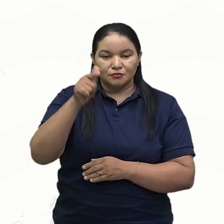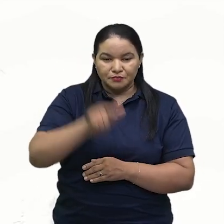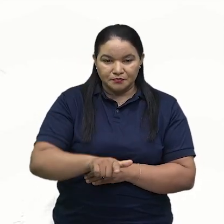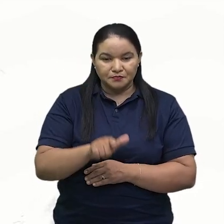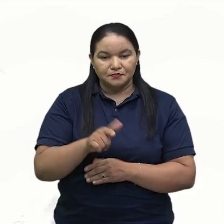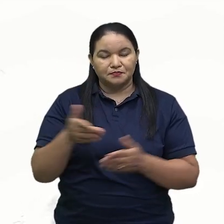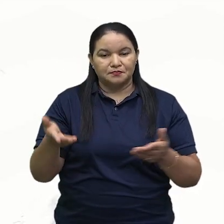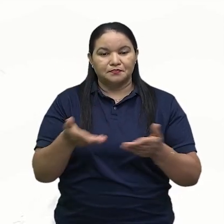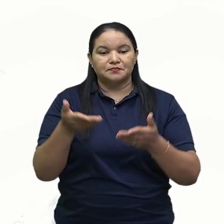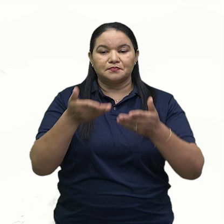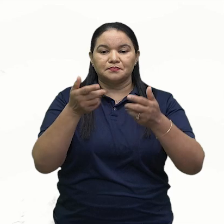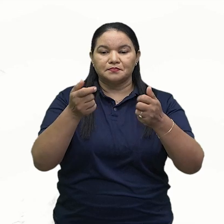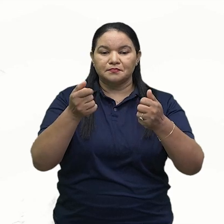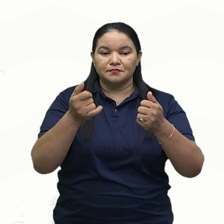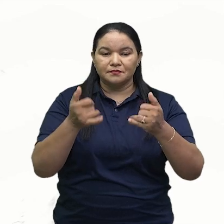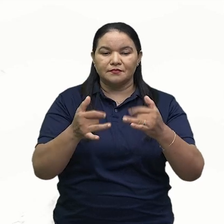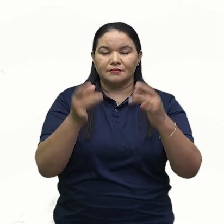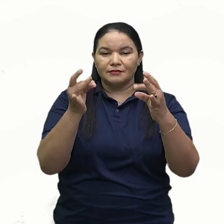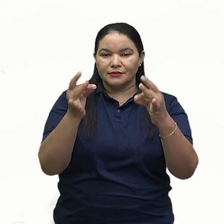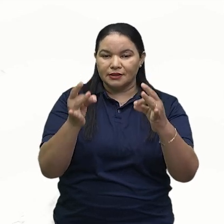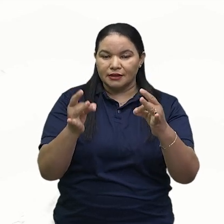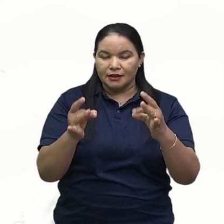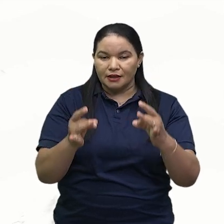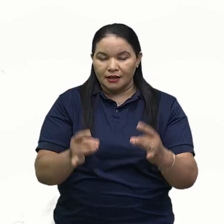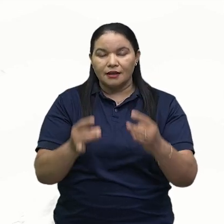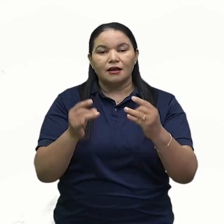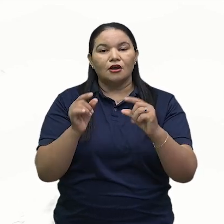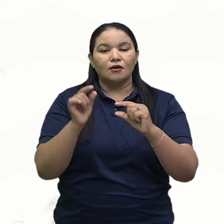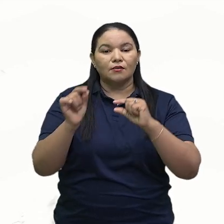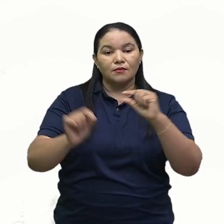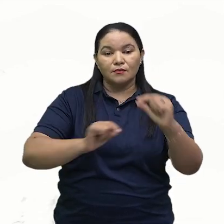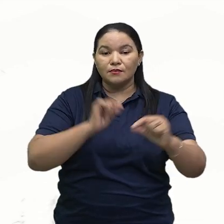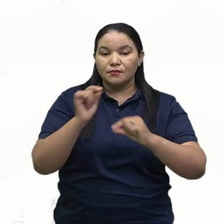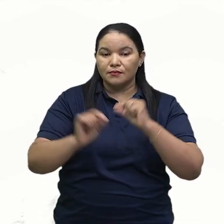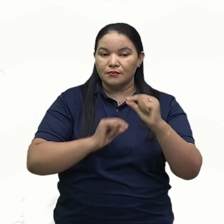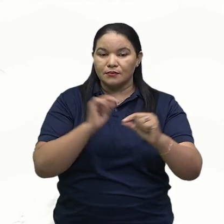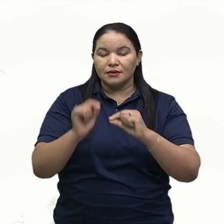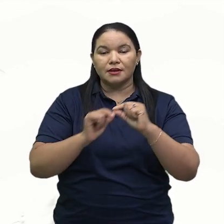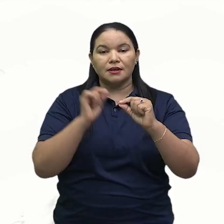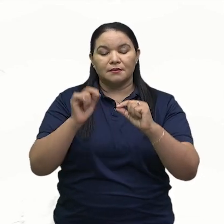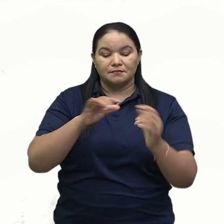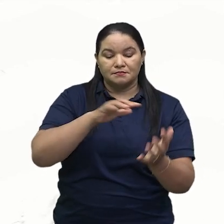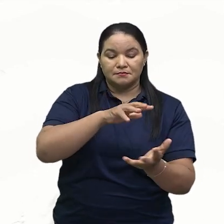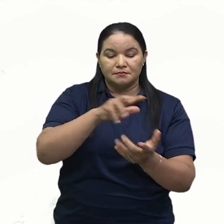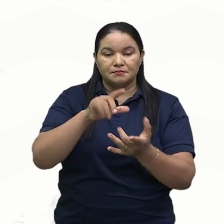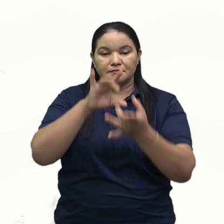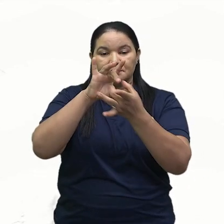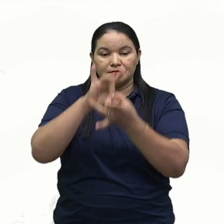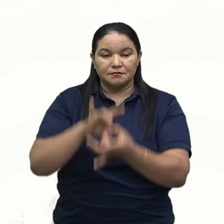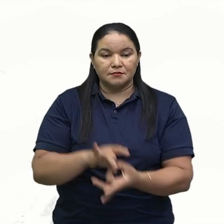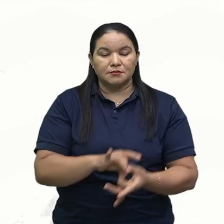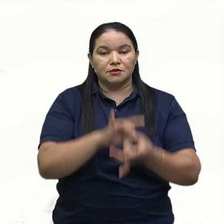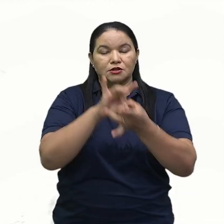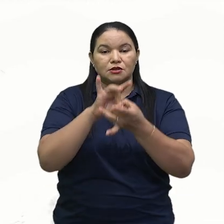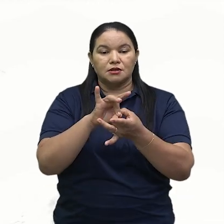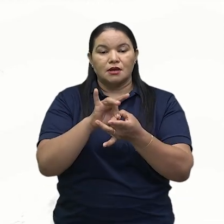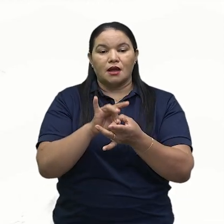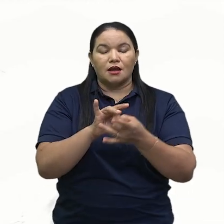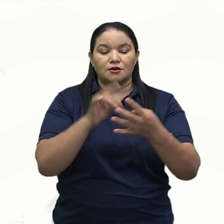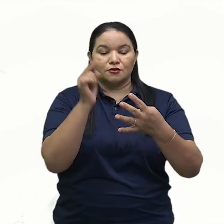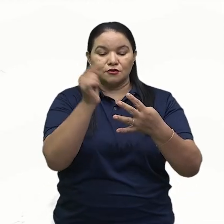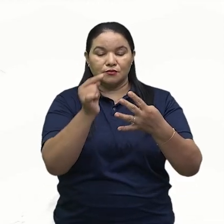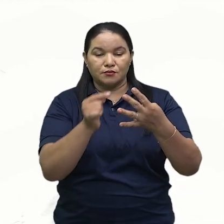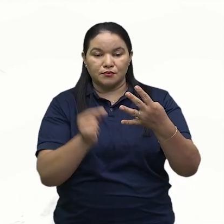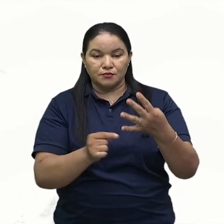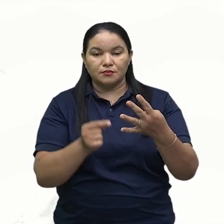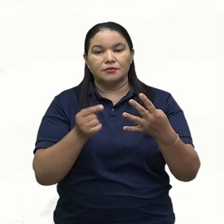eu volto com vocês para detalhar melhor o que é a globalização, destacando pontos que eu já mencionei